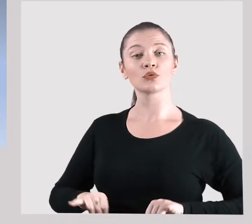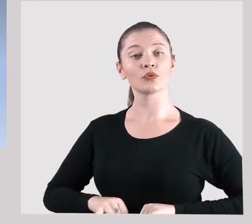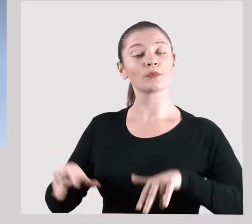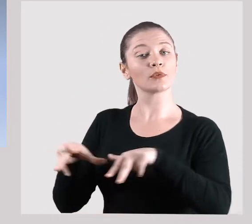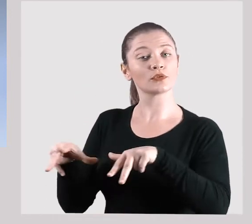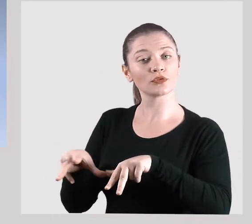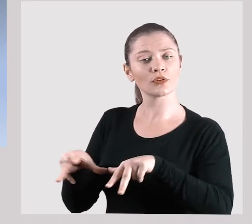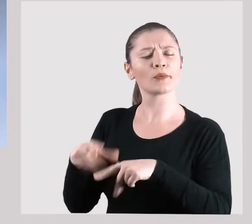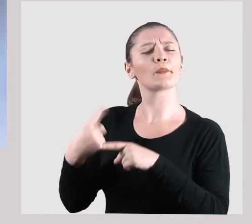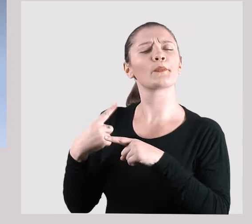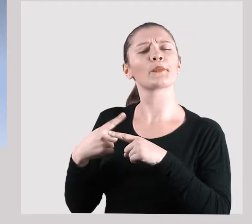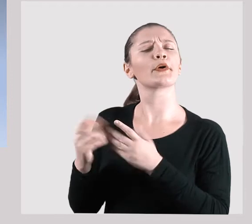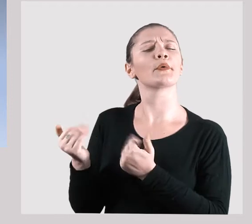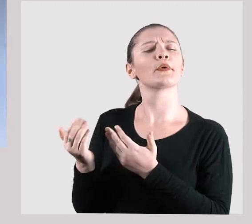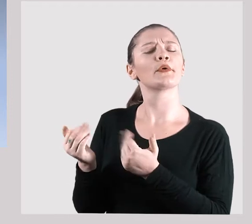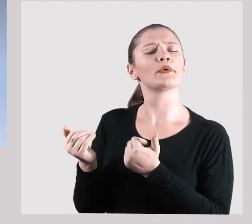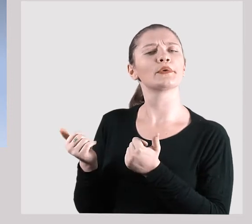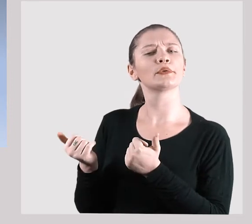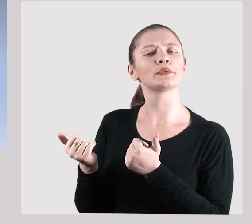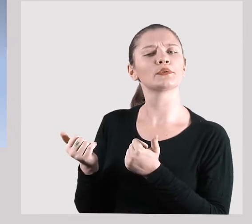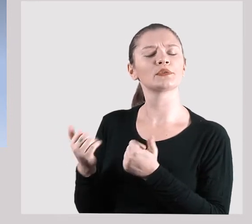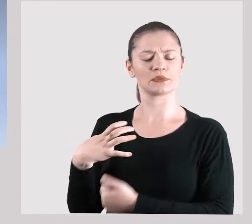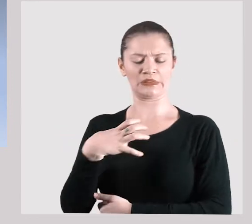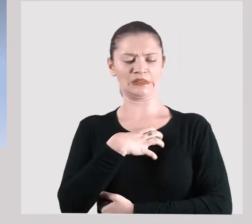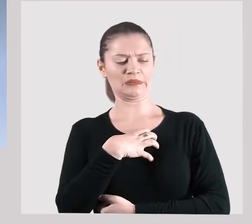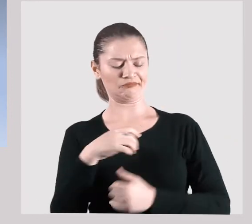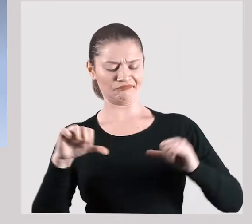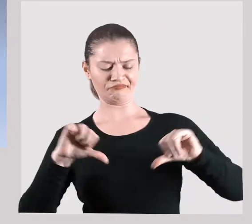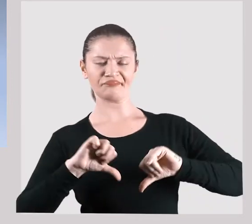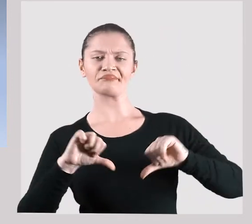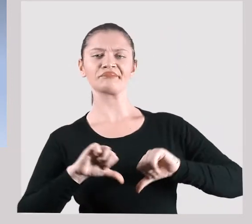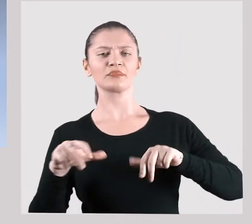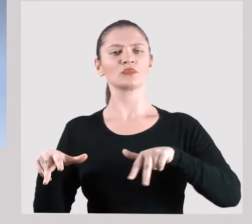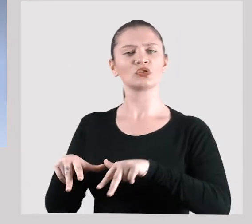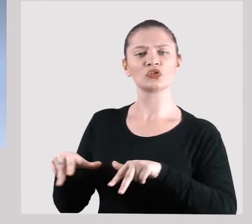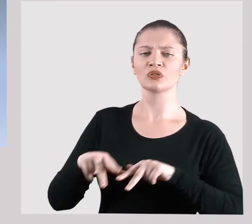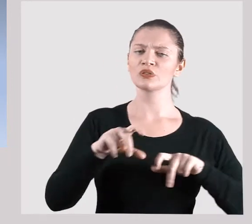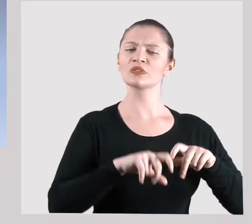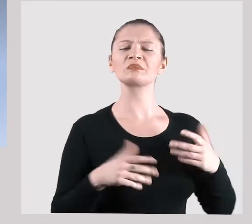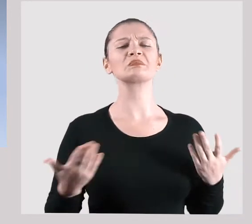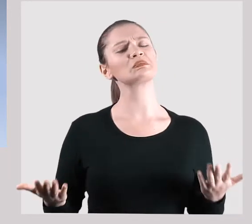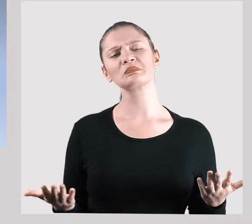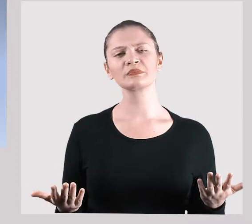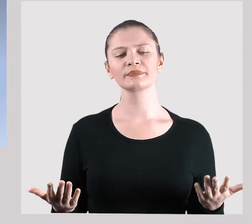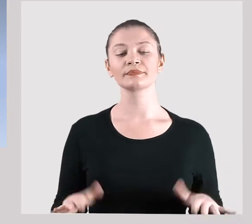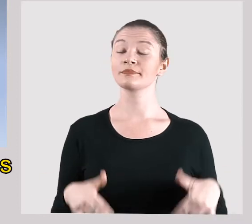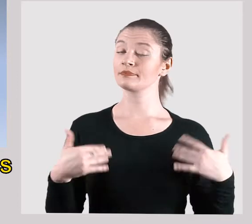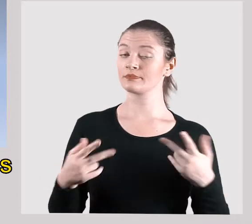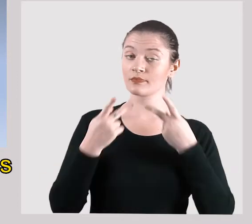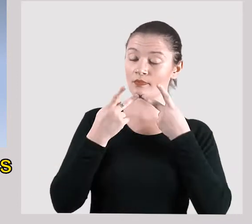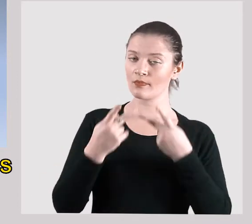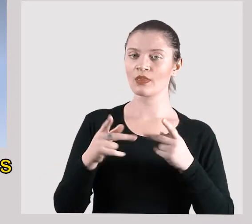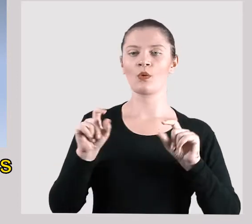né, então, estamos nessa questão de se sentir mal com o seu gênero e o seu sexo? Então, como eu tinha falado antes, né, a